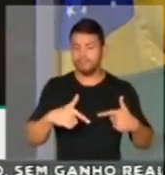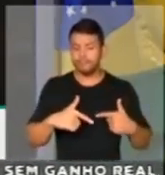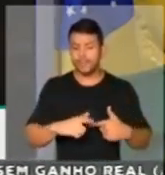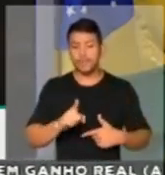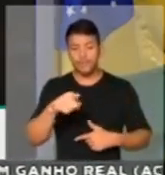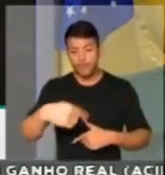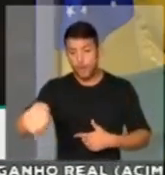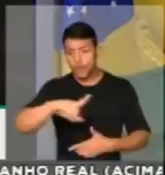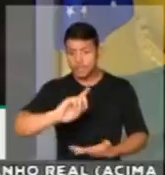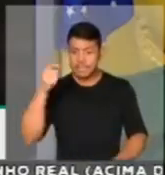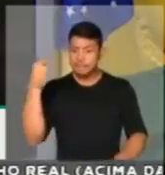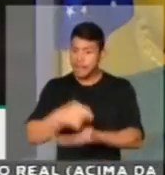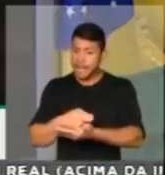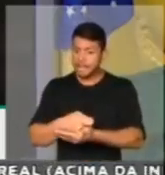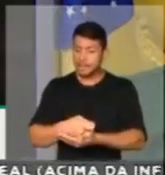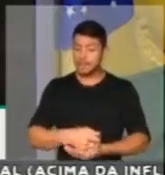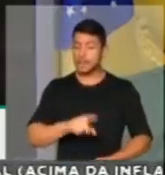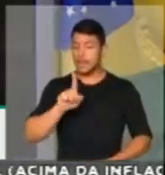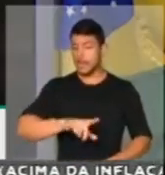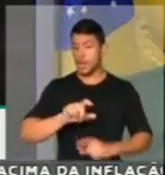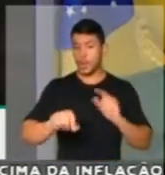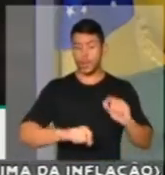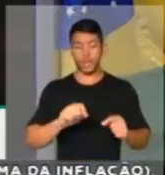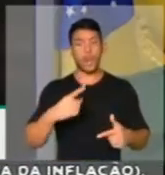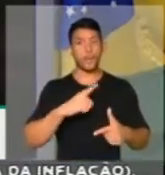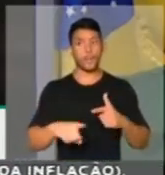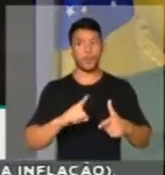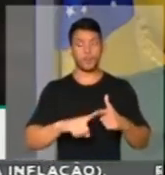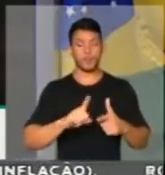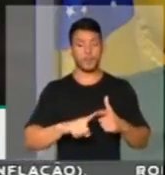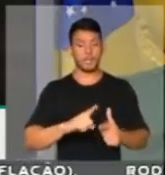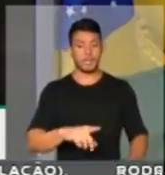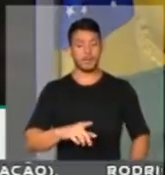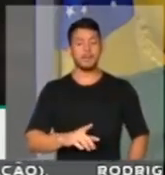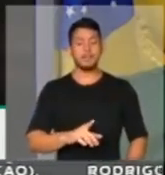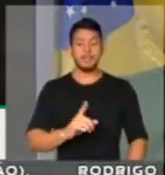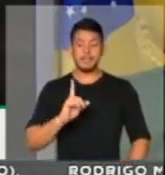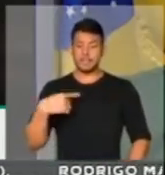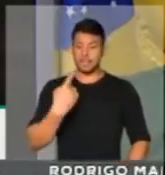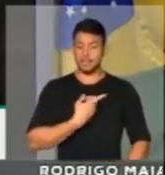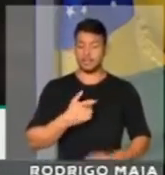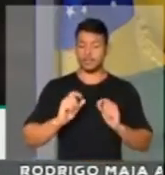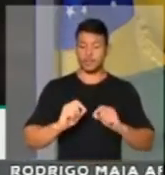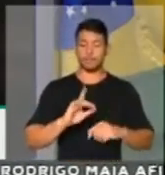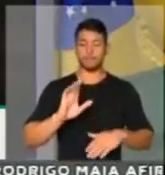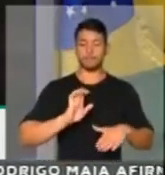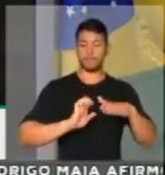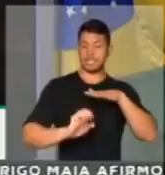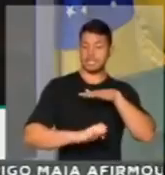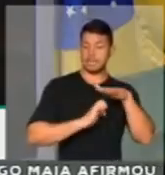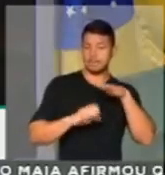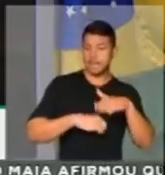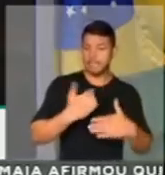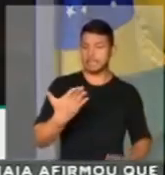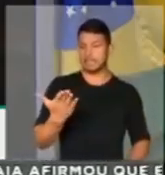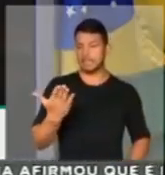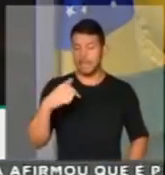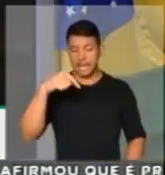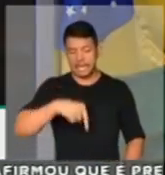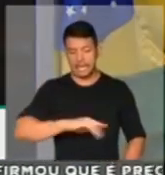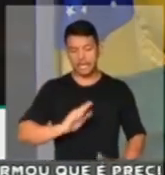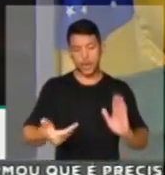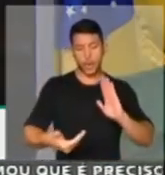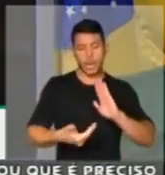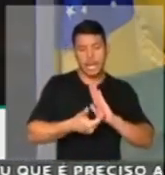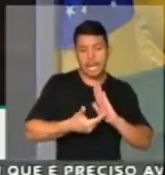Congresso Nacional. O grande mal da nossa democracia, da nossa república, são as corporações que batem as portas dos deputados para